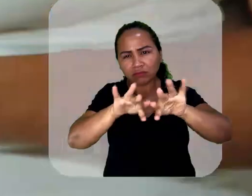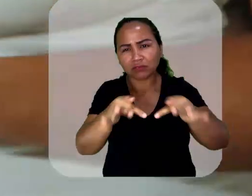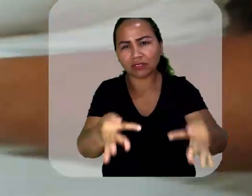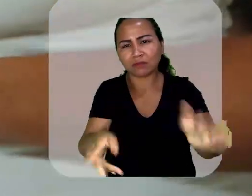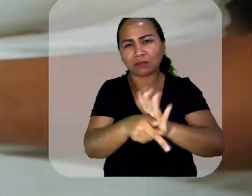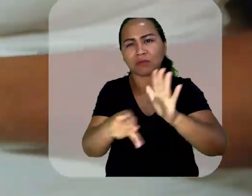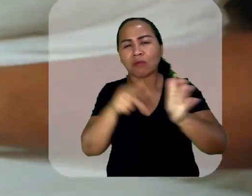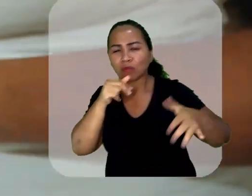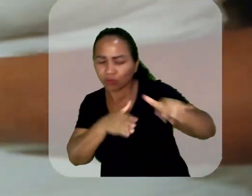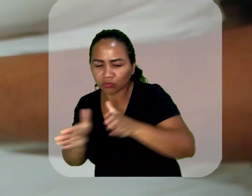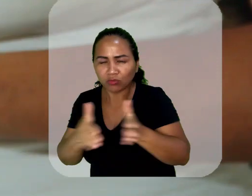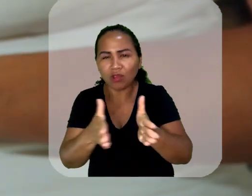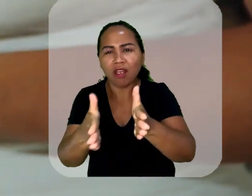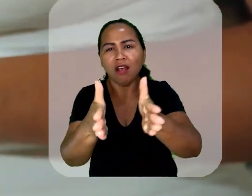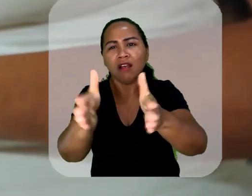salve o rio Tocantins,